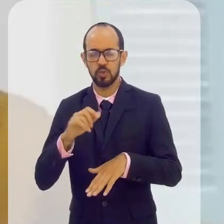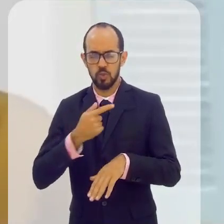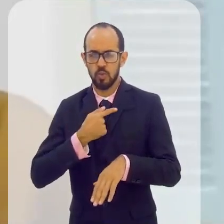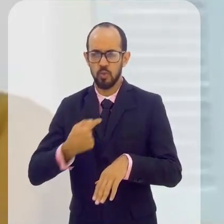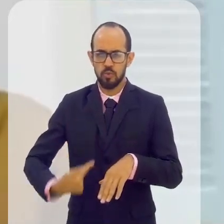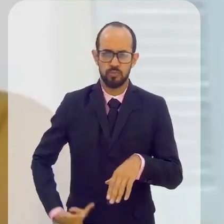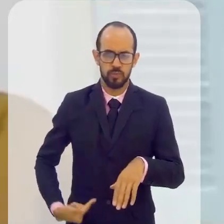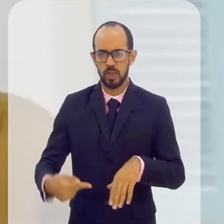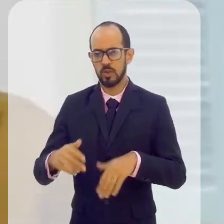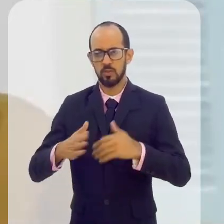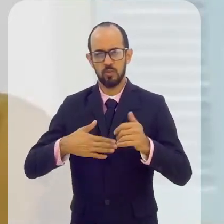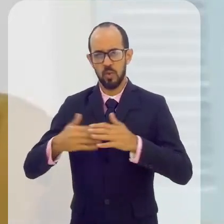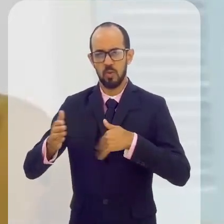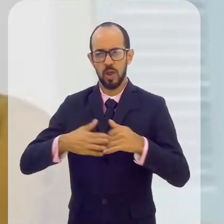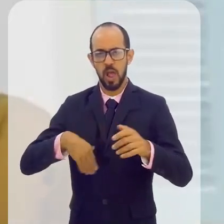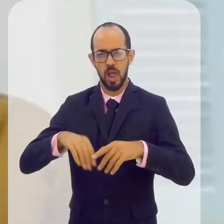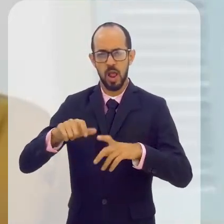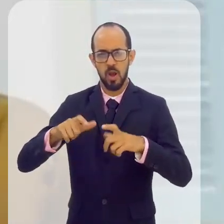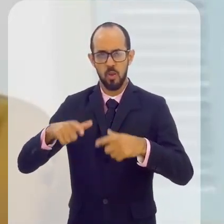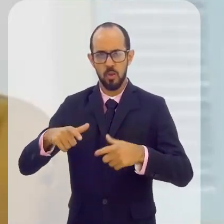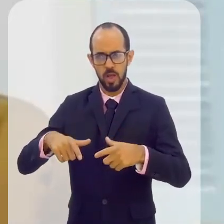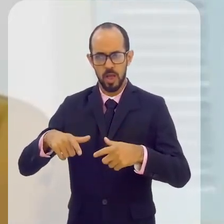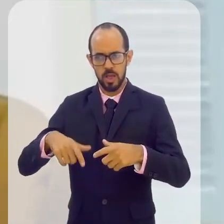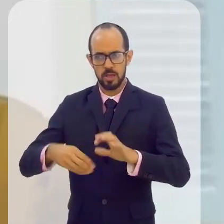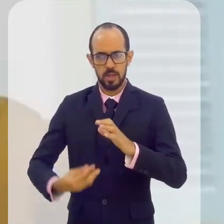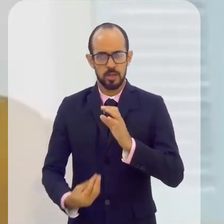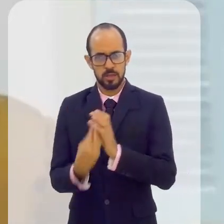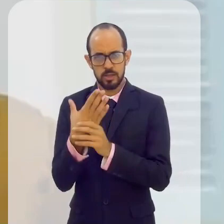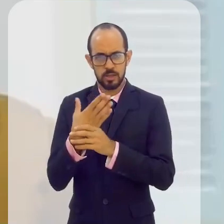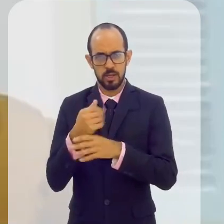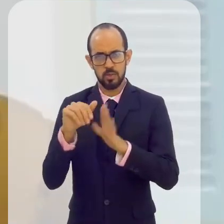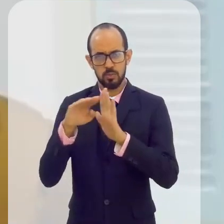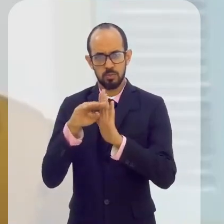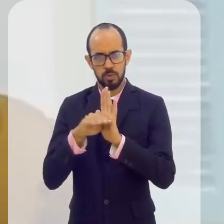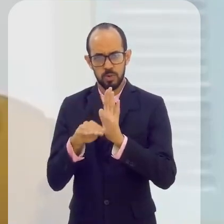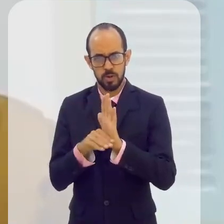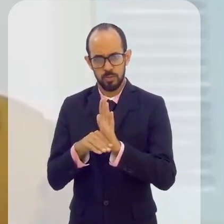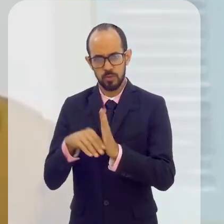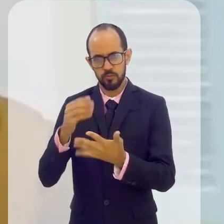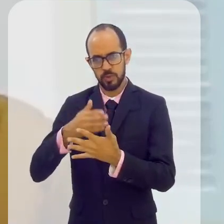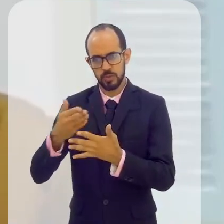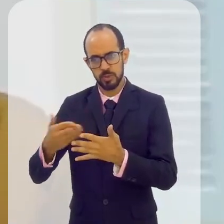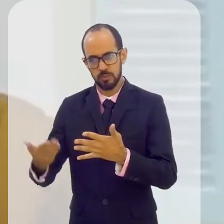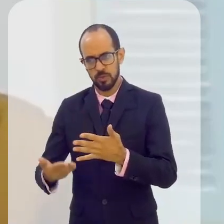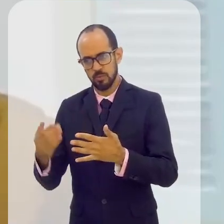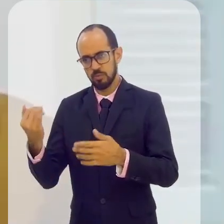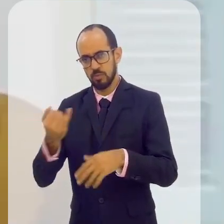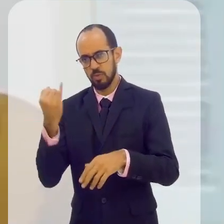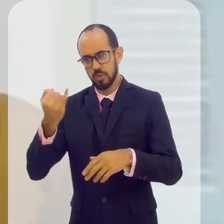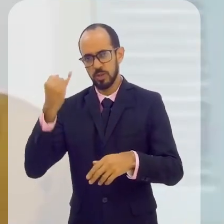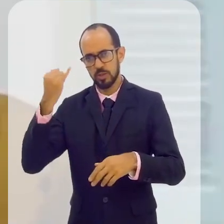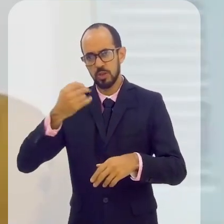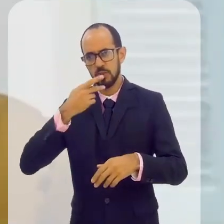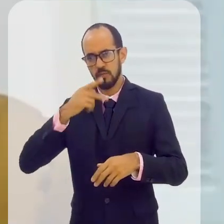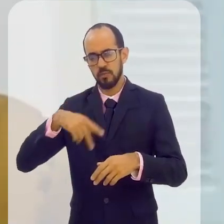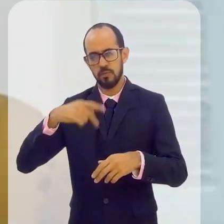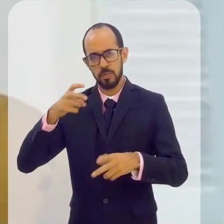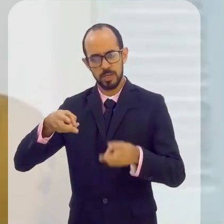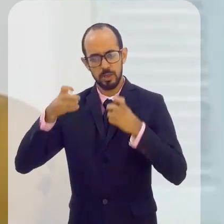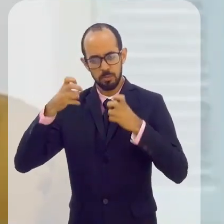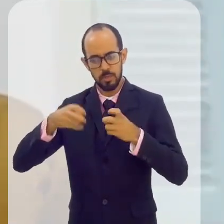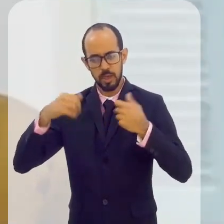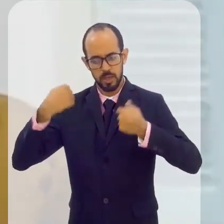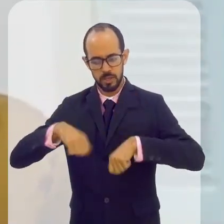tá, o governo, seja em que esfera for, né, está construindo um programa de financiamento, é importante a gente olhar para as